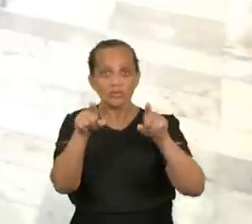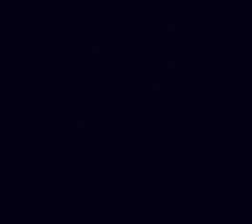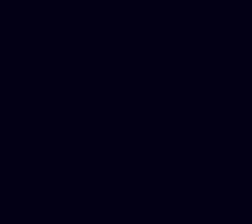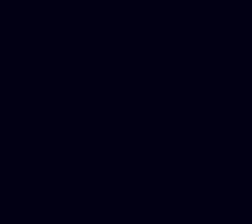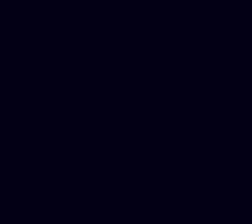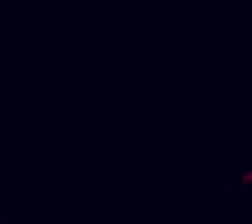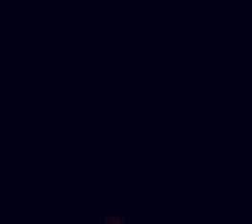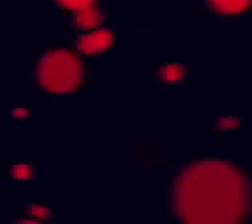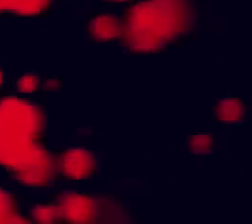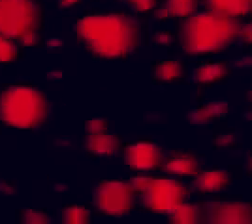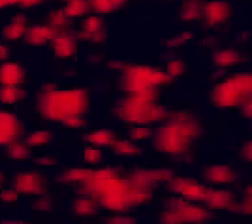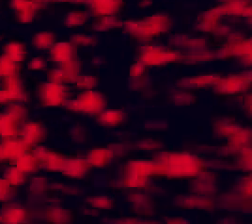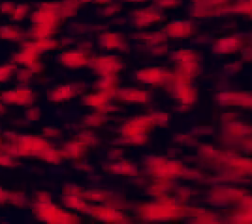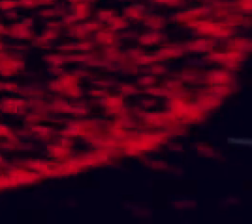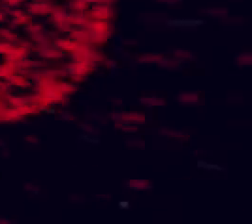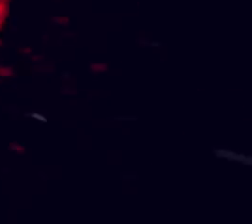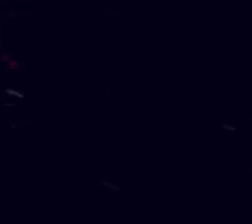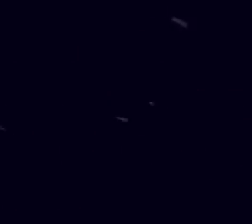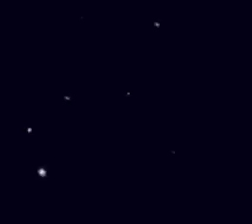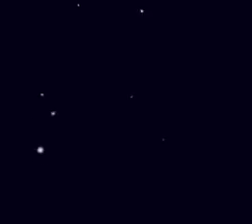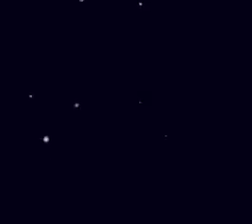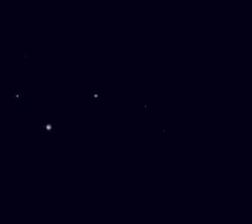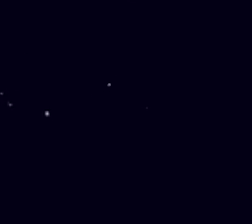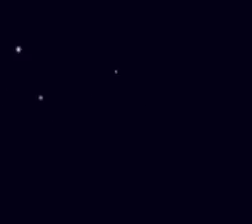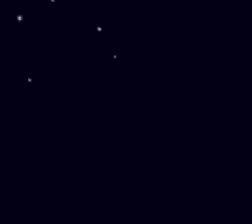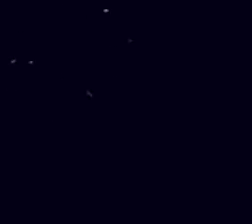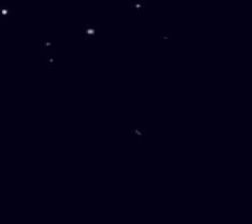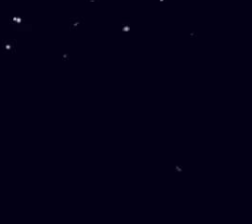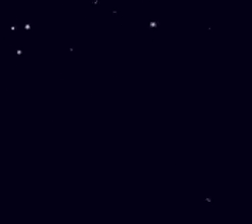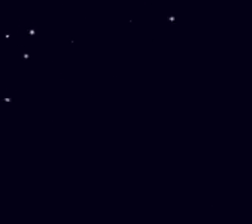é de lá irmão você é de lá lembra de mim